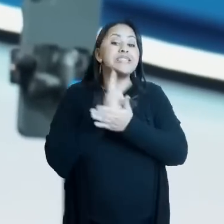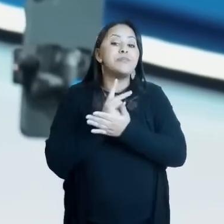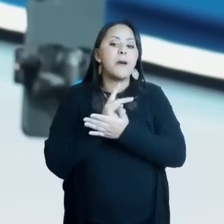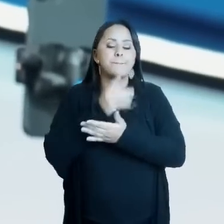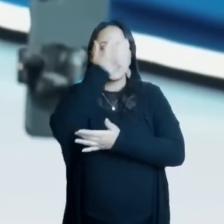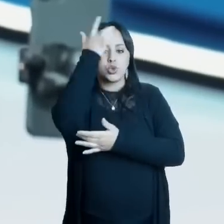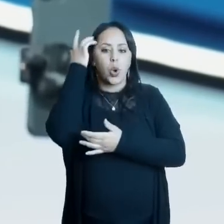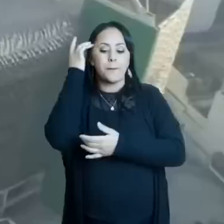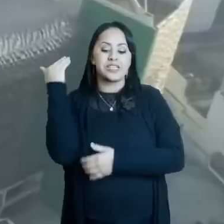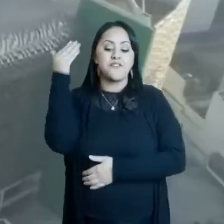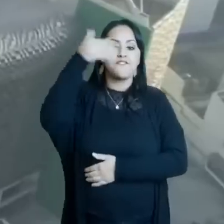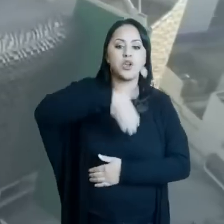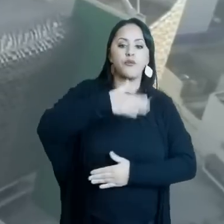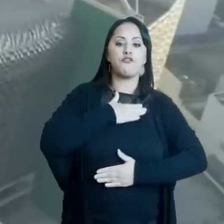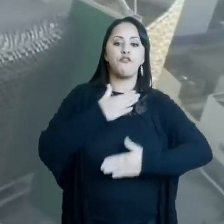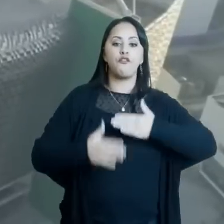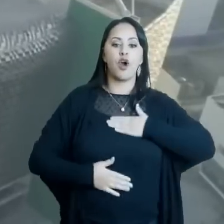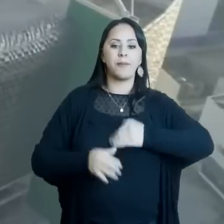veio